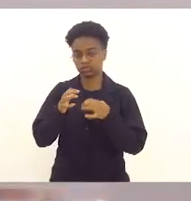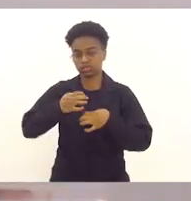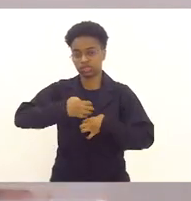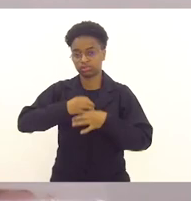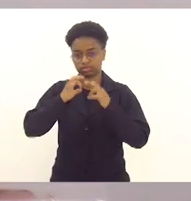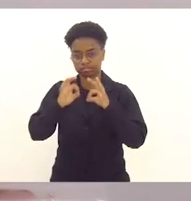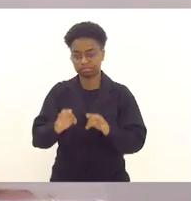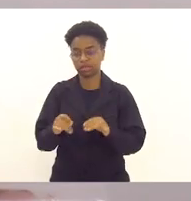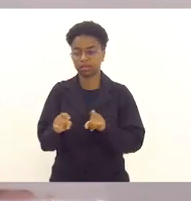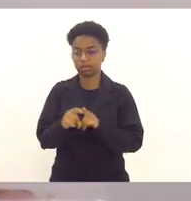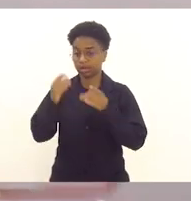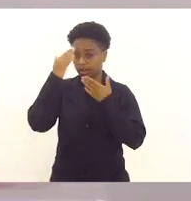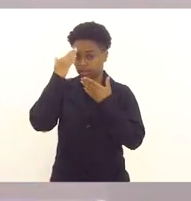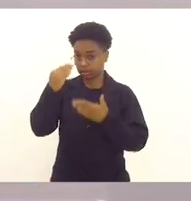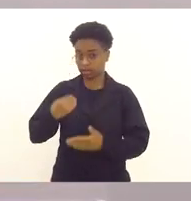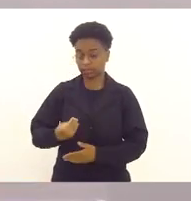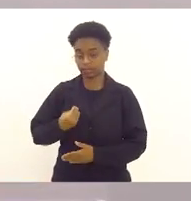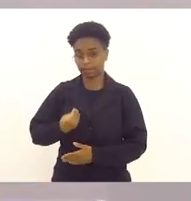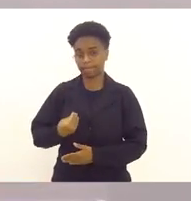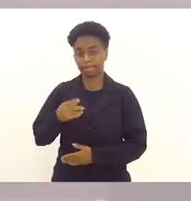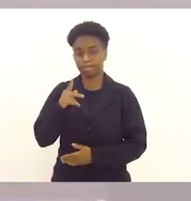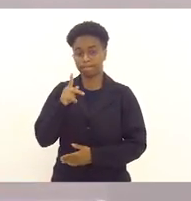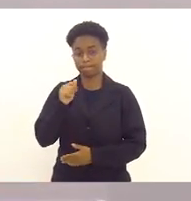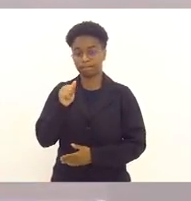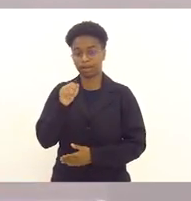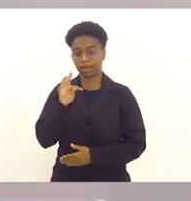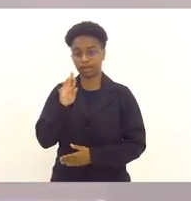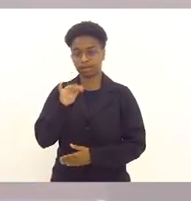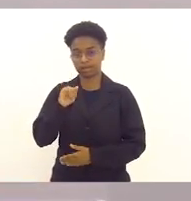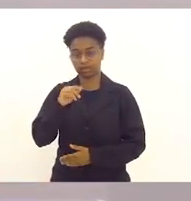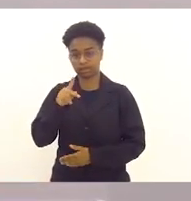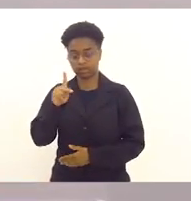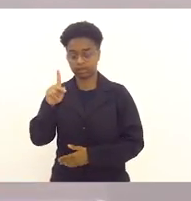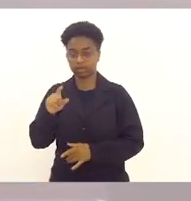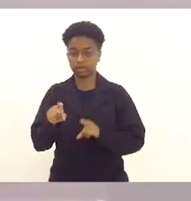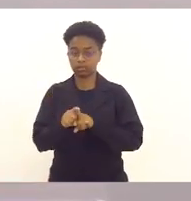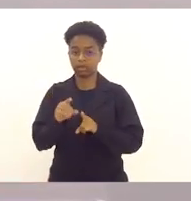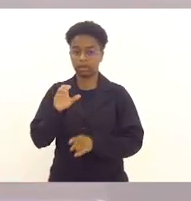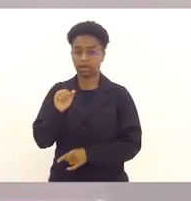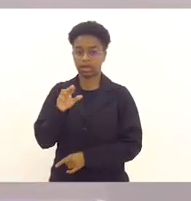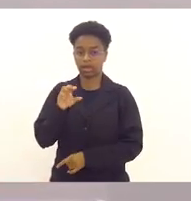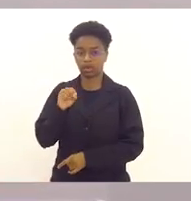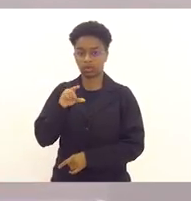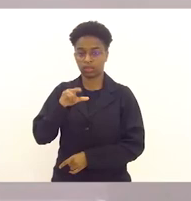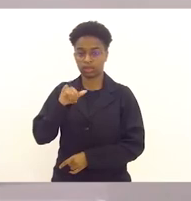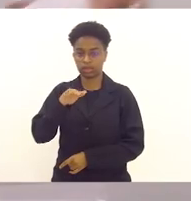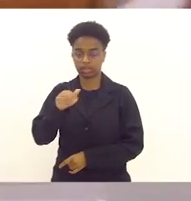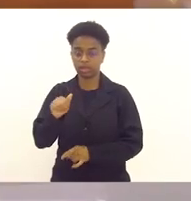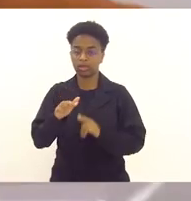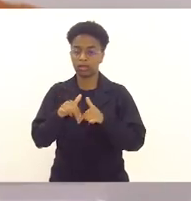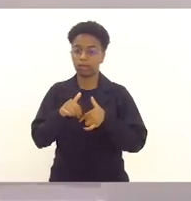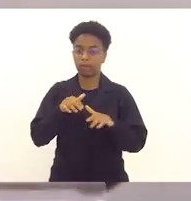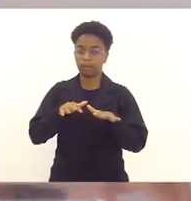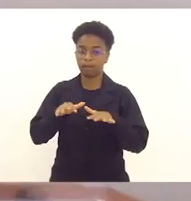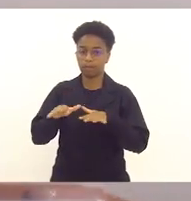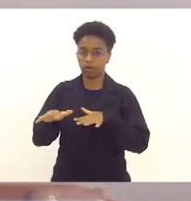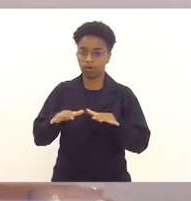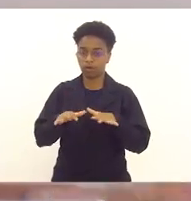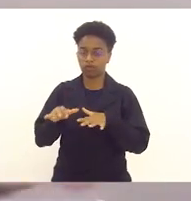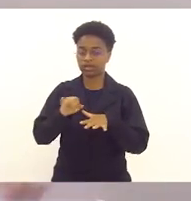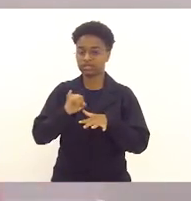agradecer também a presença do Patrick e da Carolina Souza do Movimento dos atingidos por